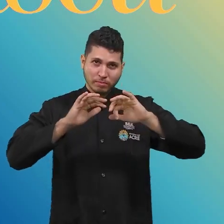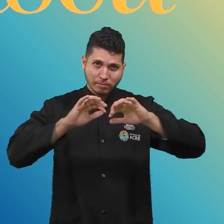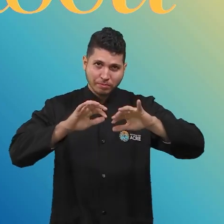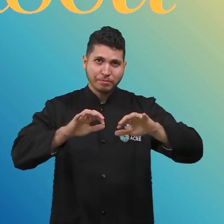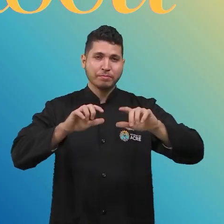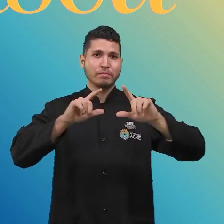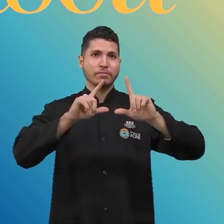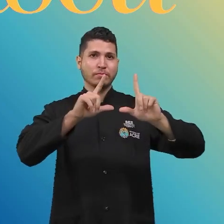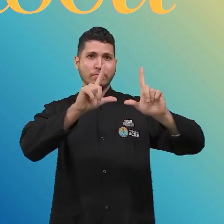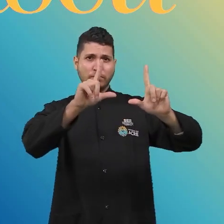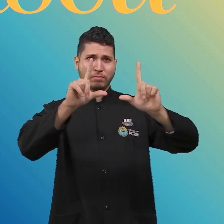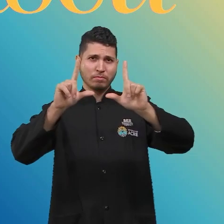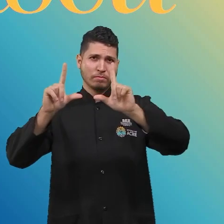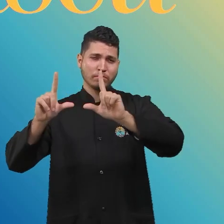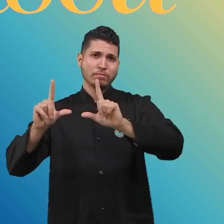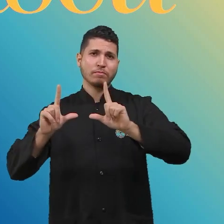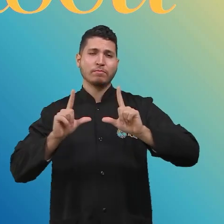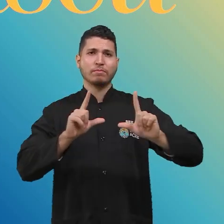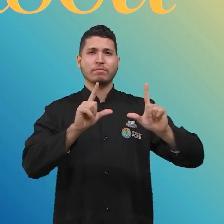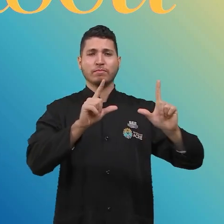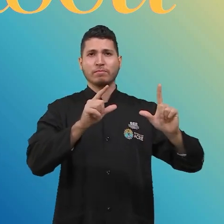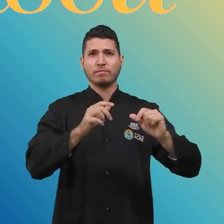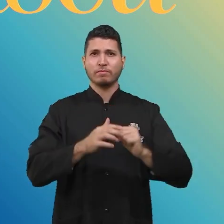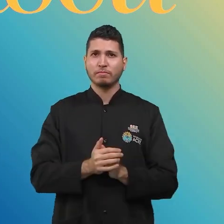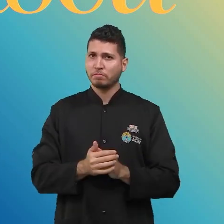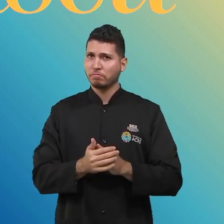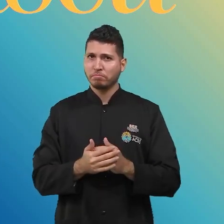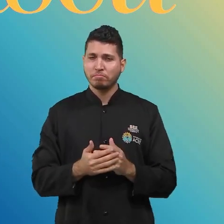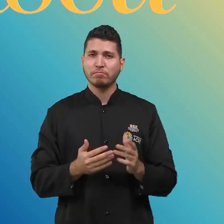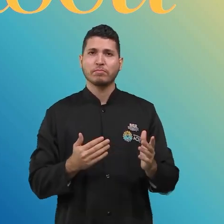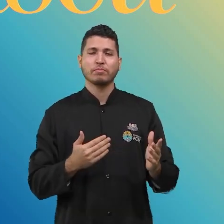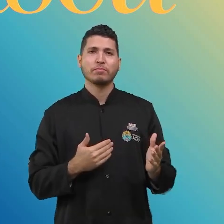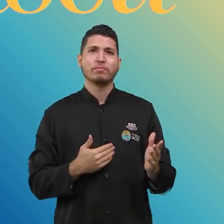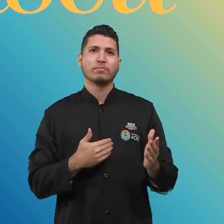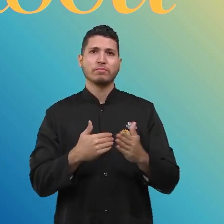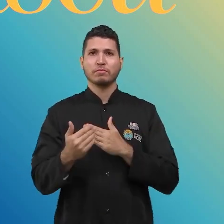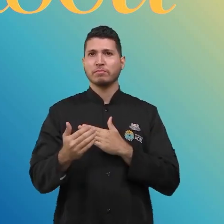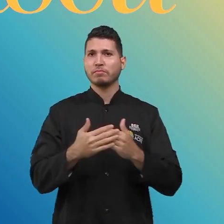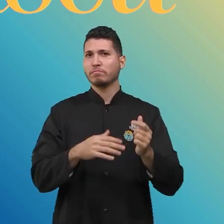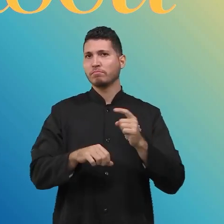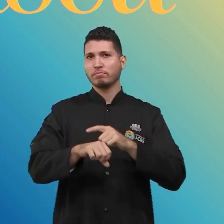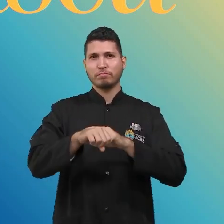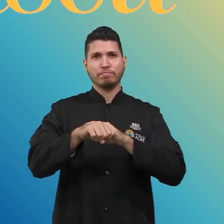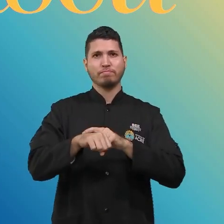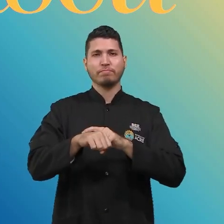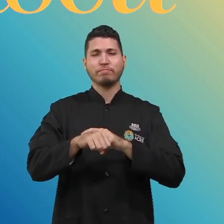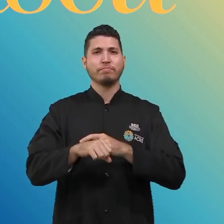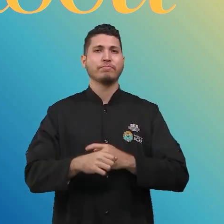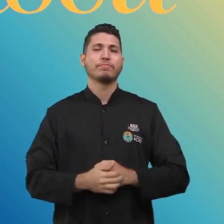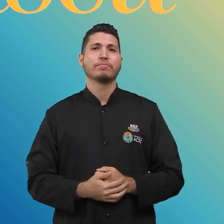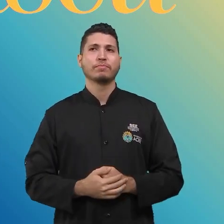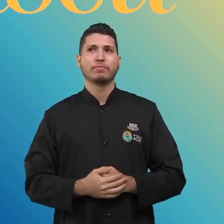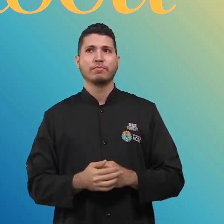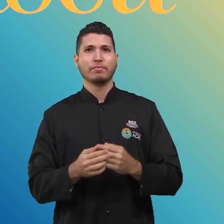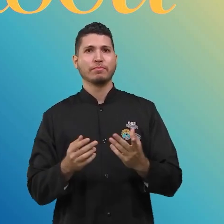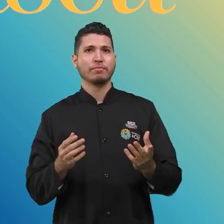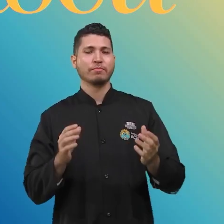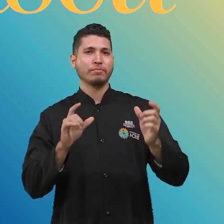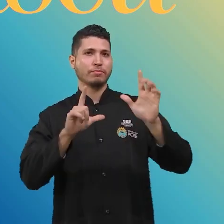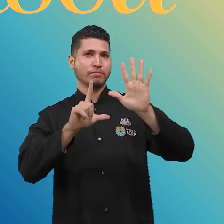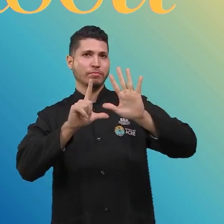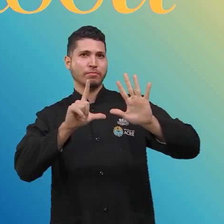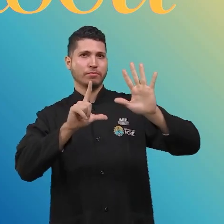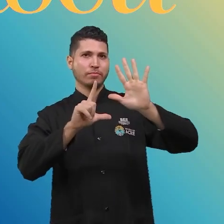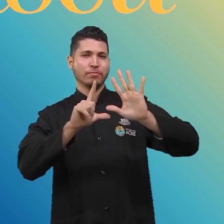exposições de diferentes partes do mundo a qualquer momento. Então, essas plataformas, elas são ferramentas